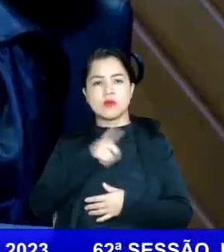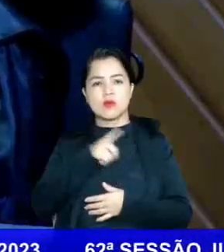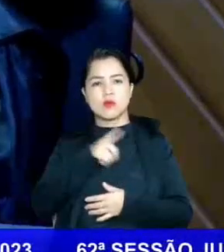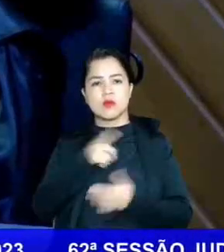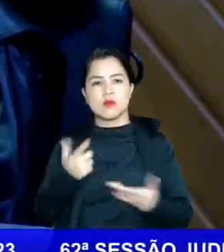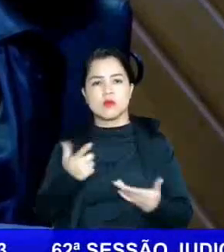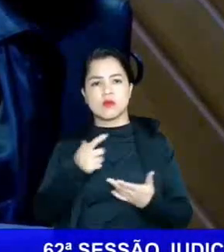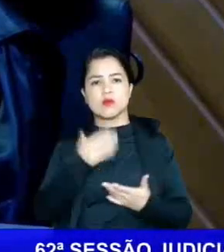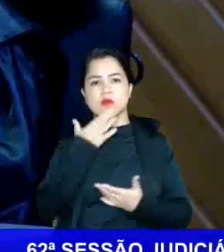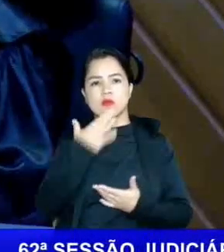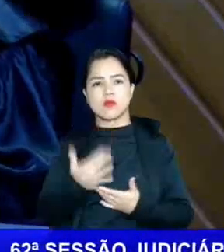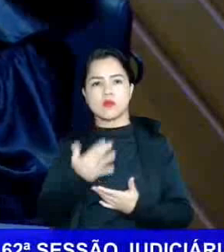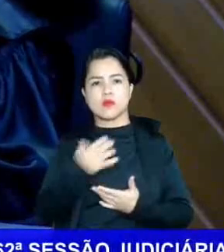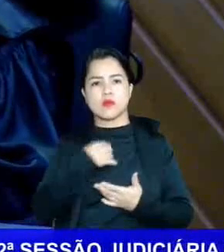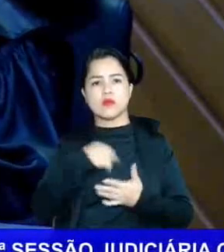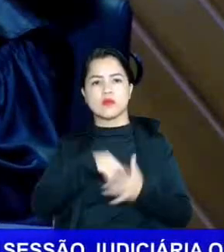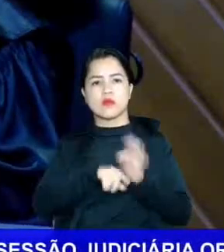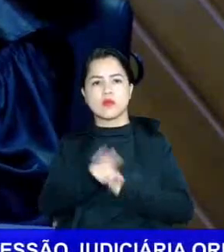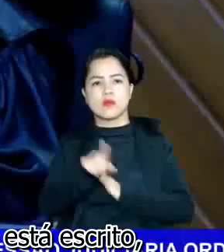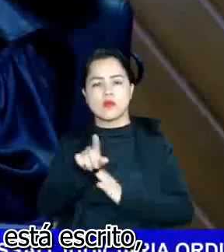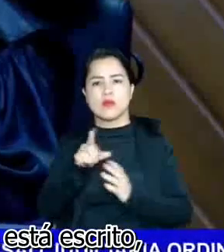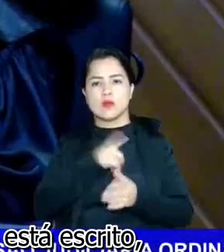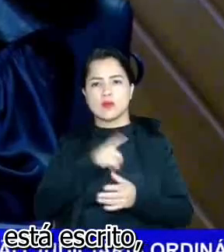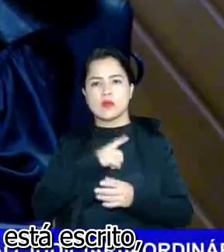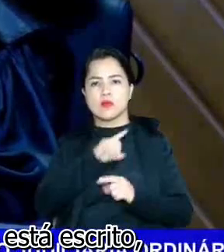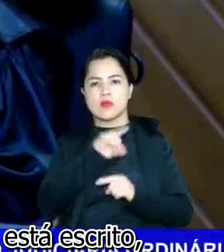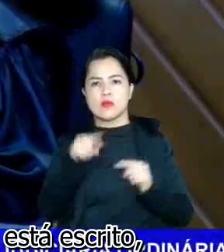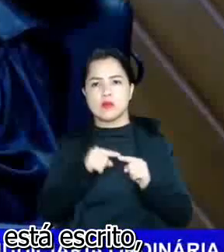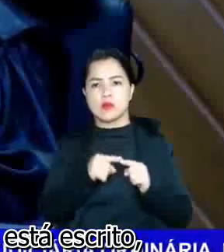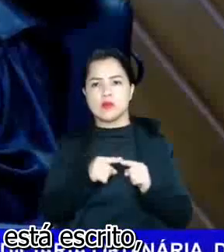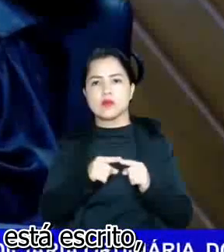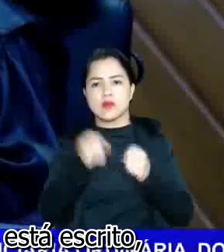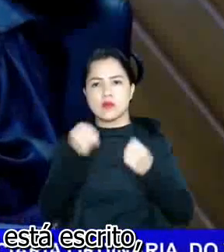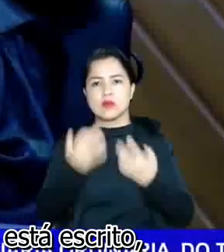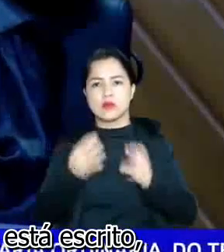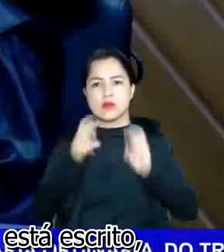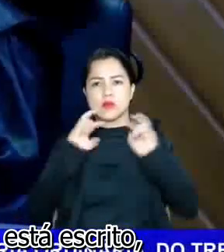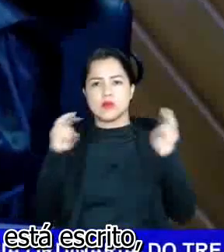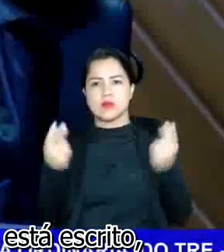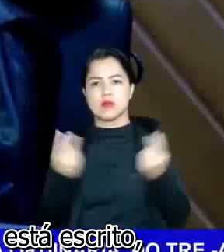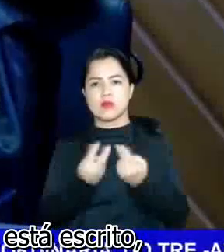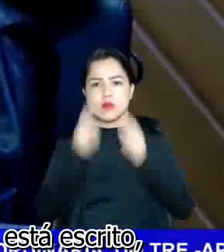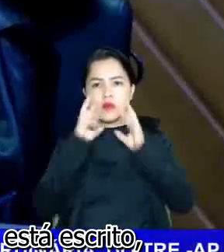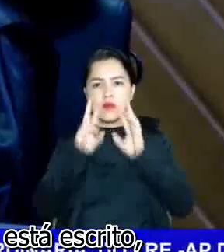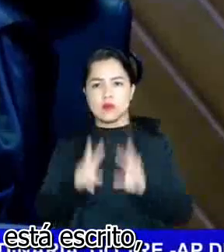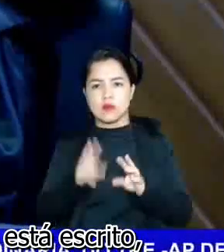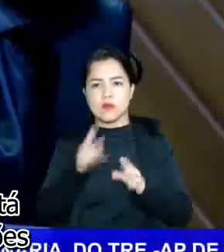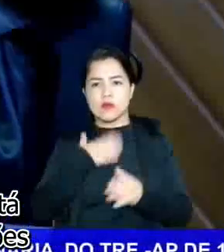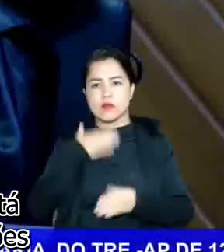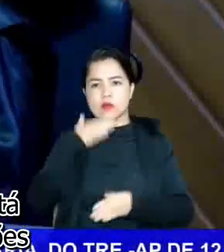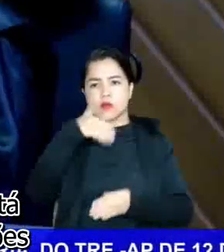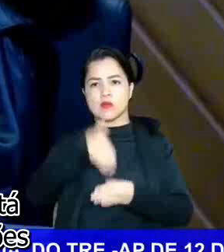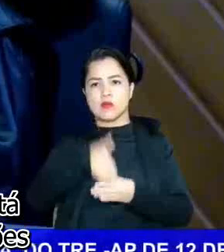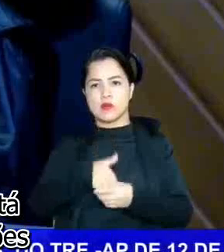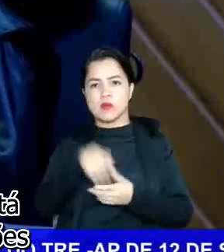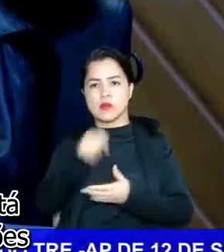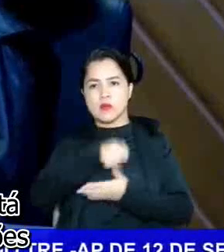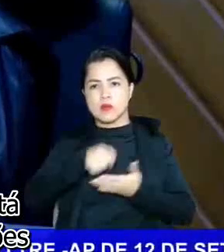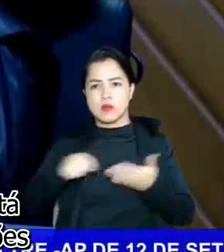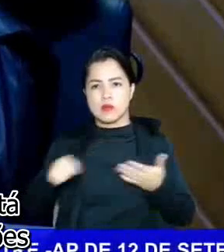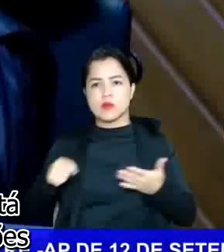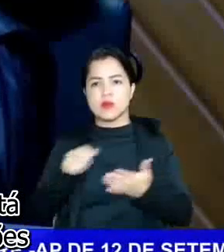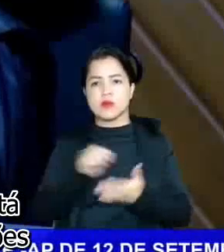nesse tipo de questionamento sobre os acordos proferidos por esta Corte. Eu vi, o meu voto está escrito,